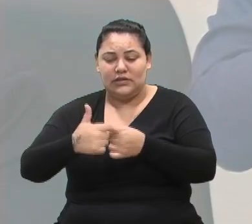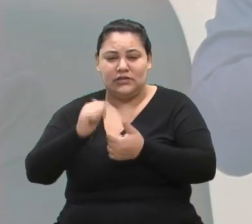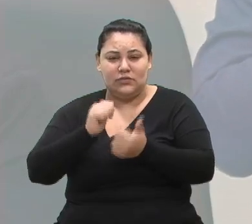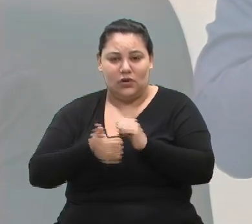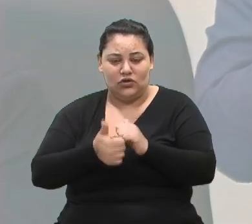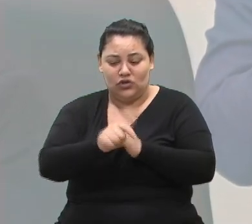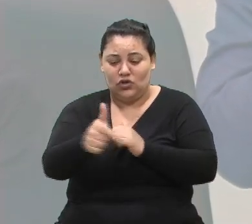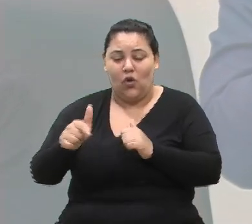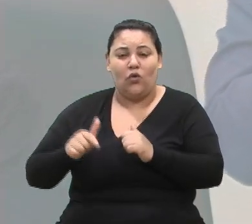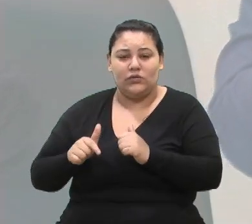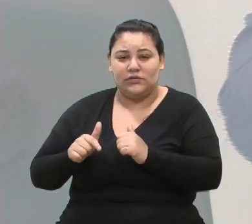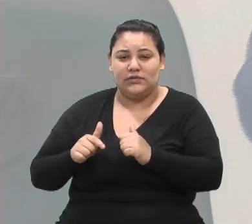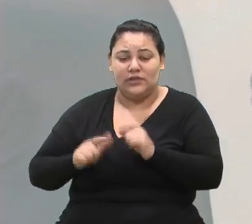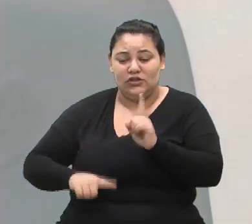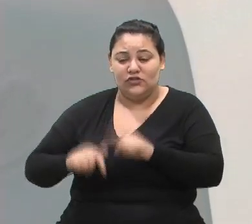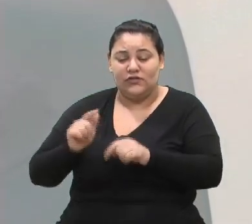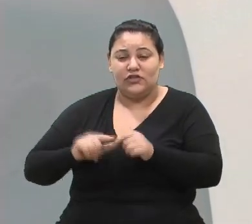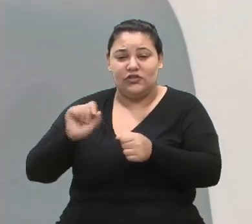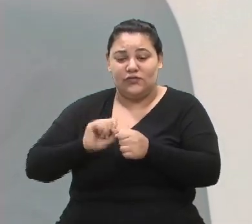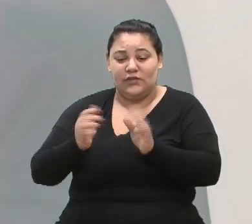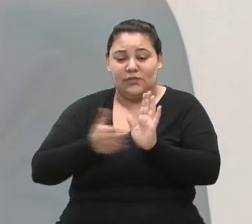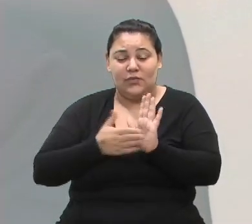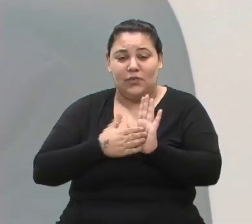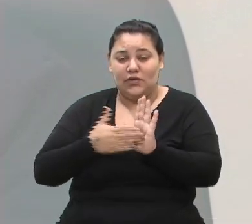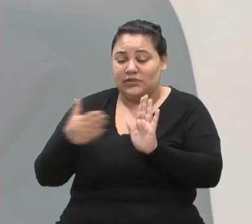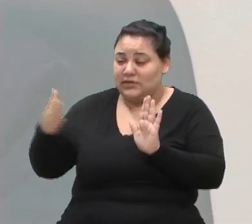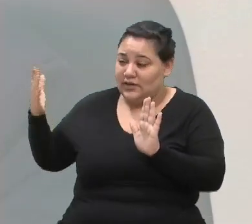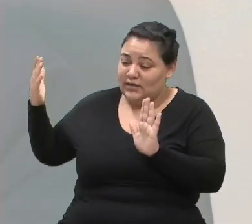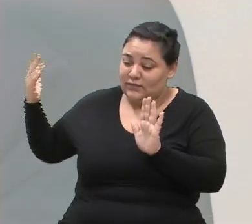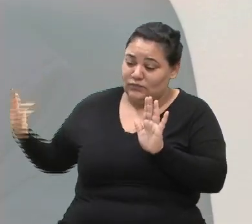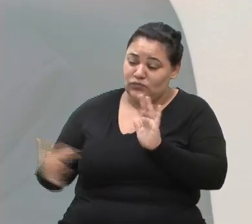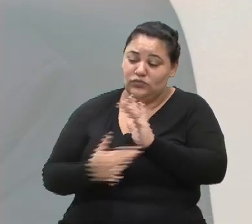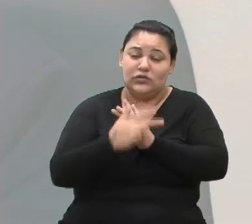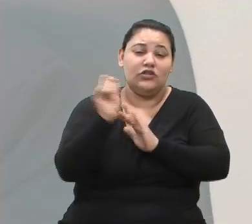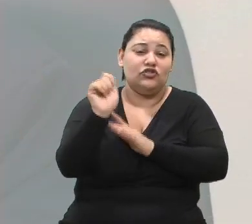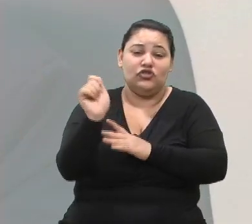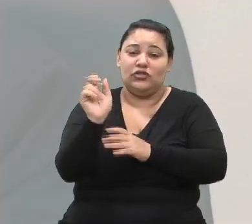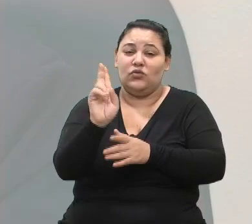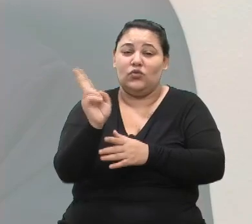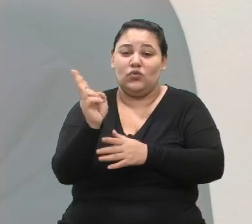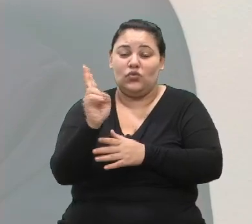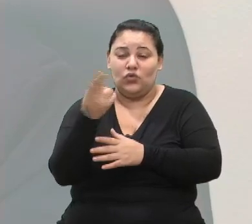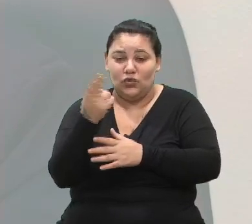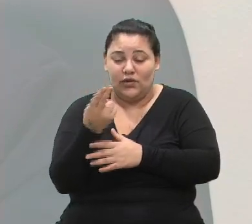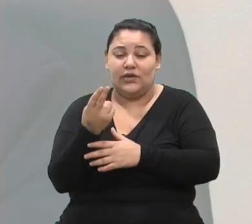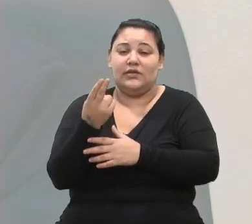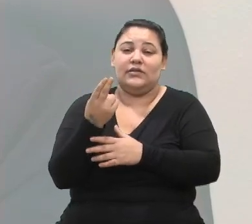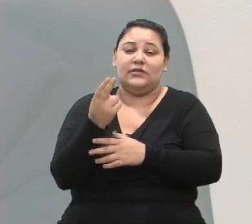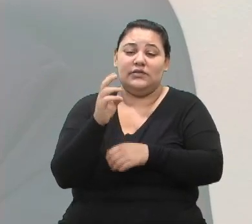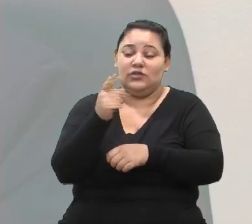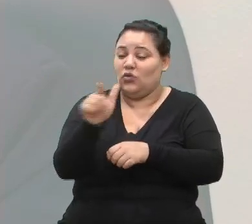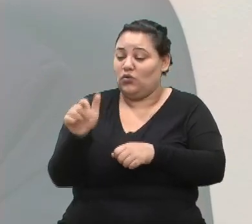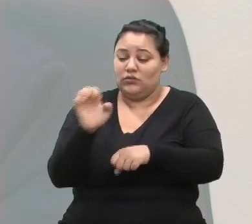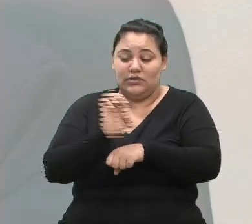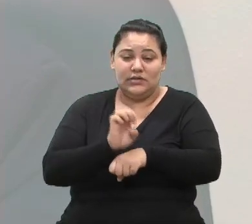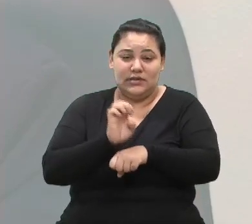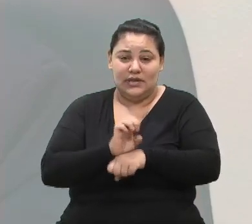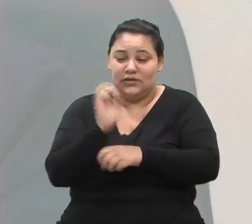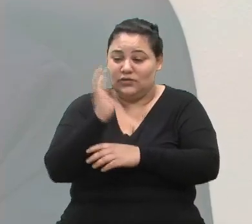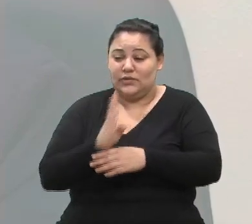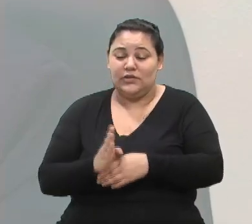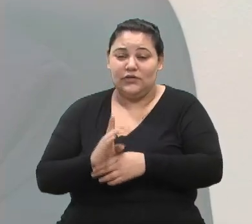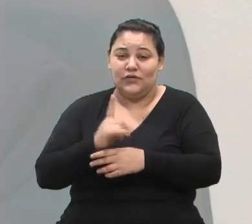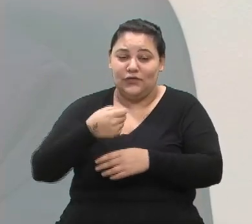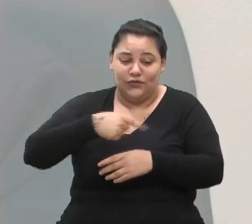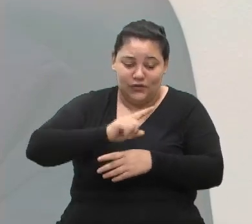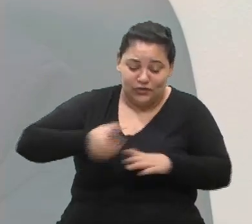atividades que nós propusemos para quem veio da Argentina, do Uruguai e de outros estados do Brasil foi jogar bocha nas canchas